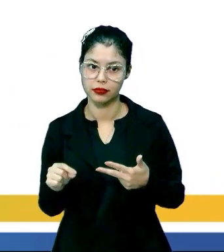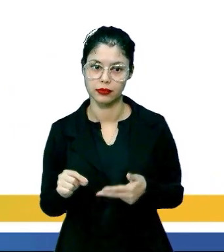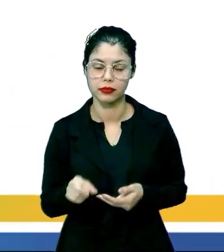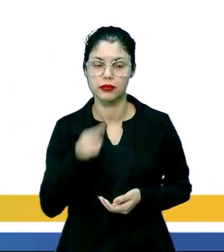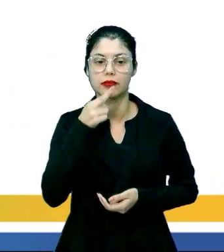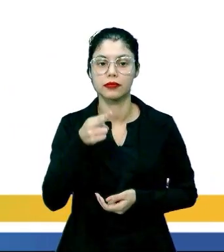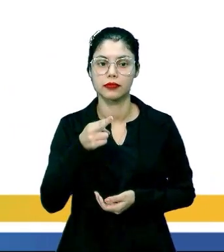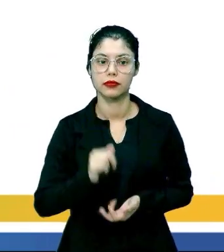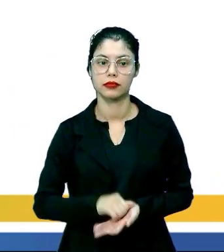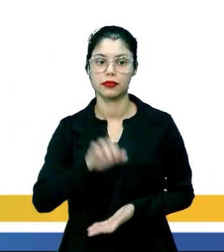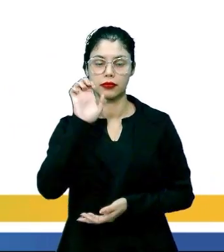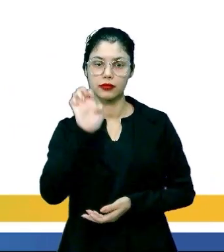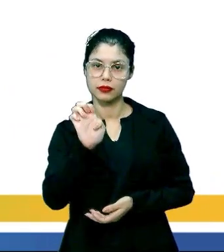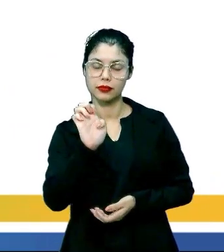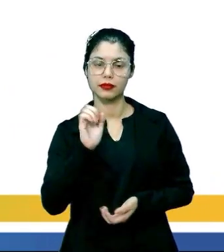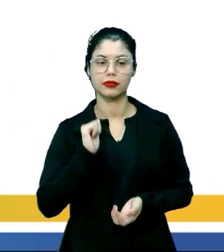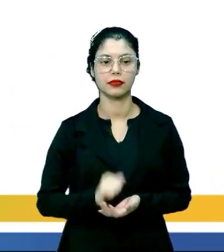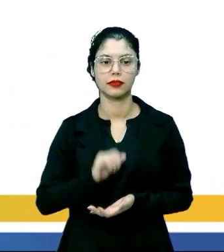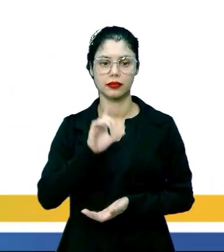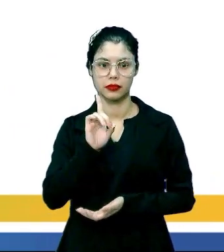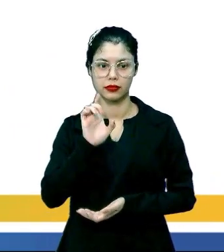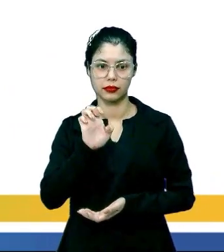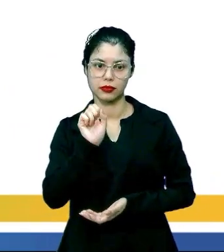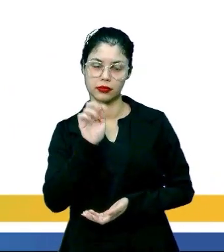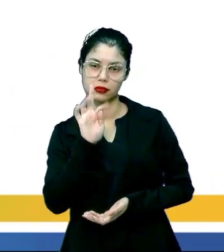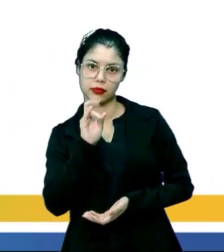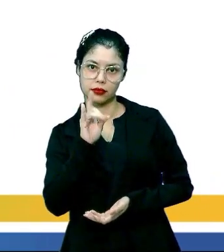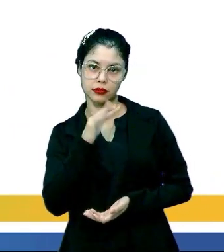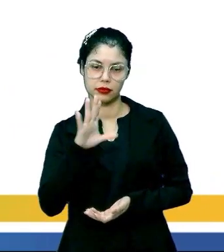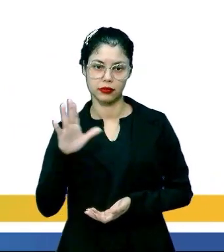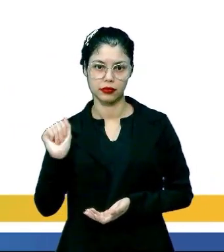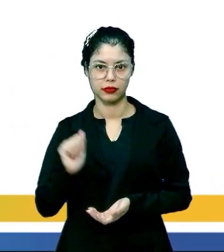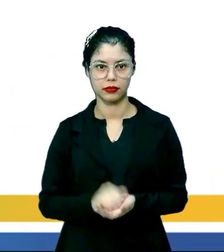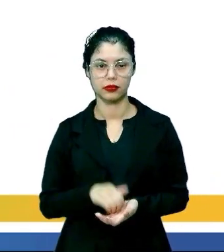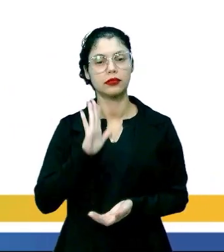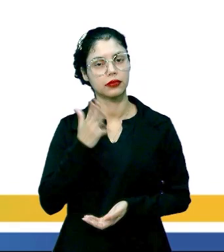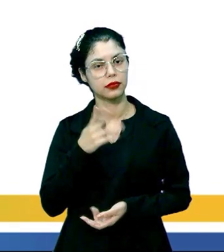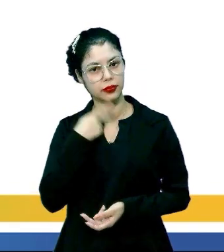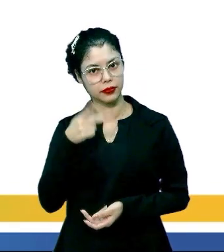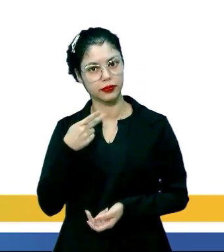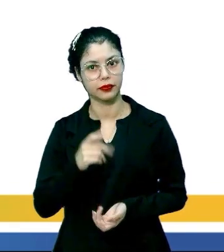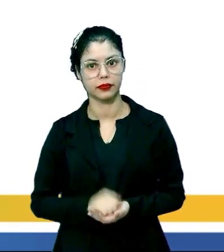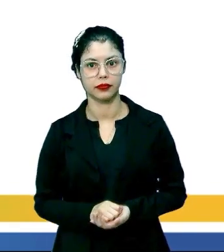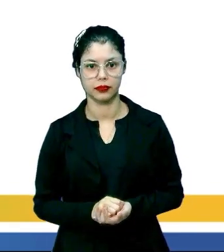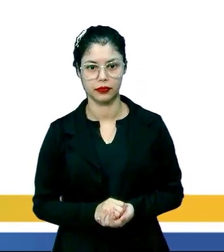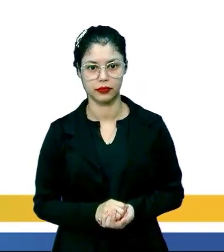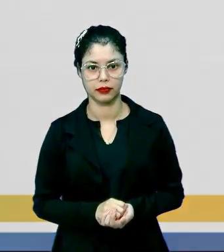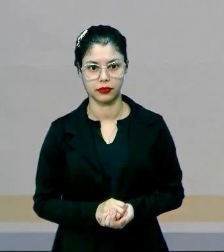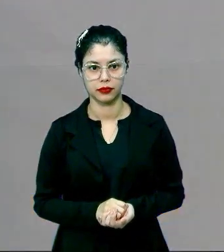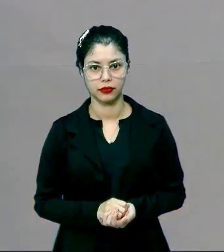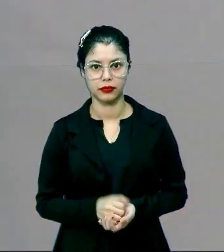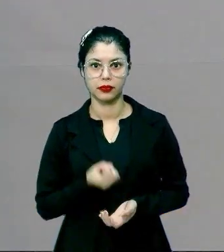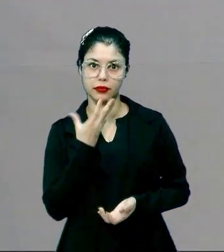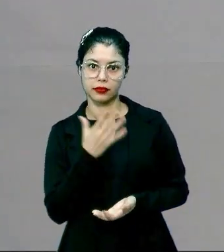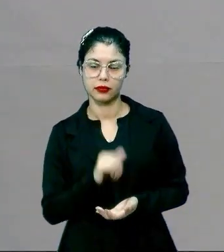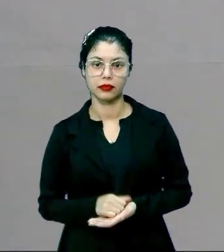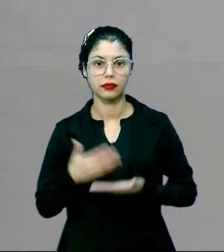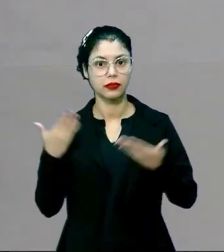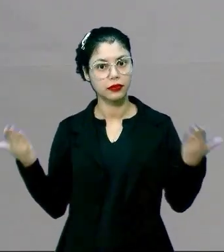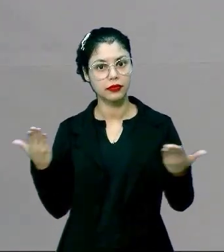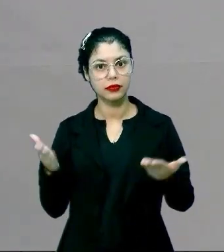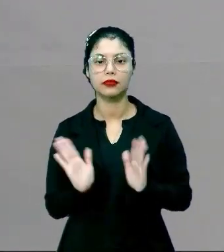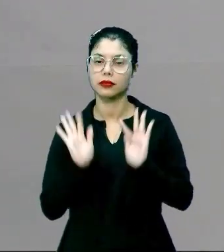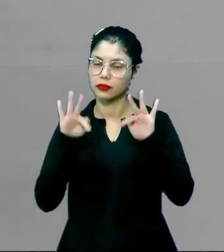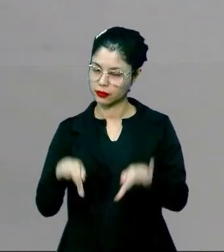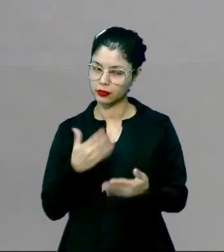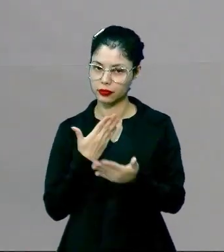A resposta, desidratação, tá certo? Questões aí que a gente ficou falando. Bom, pessoal, então a